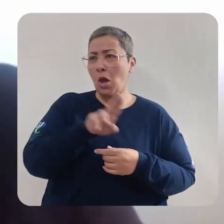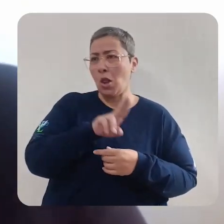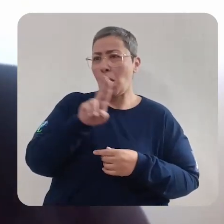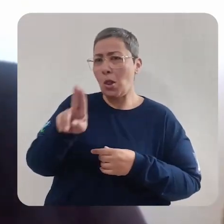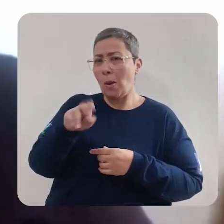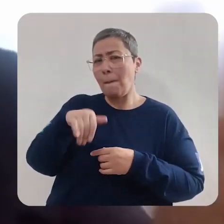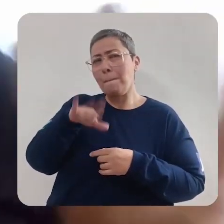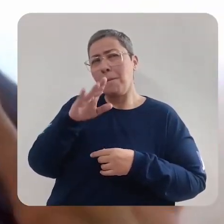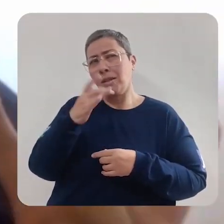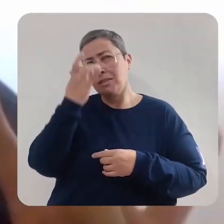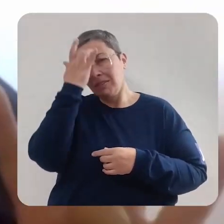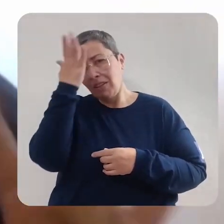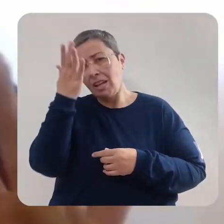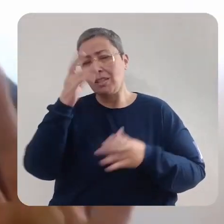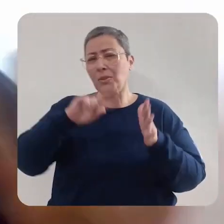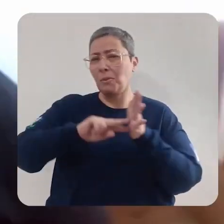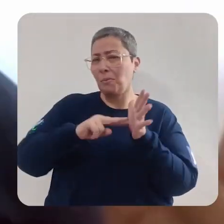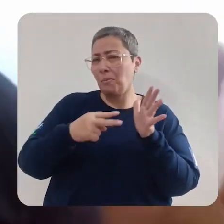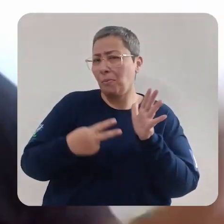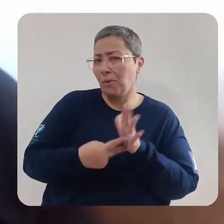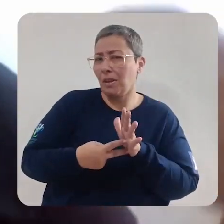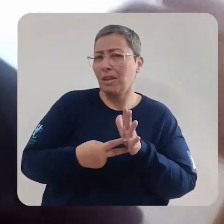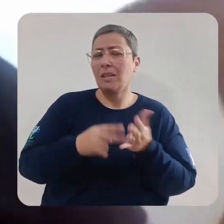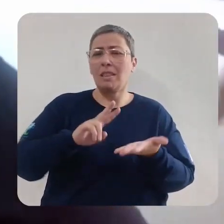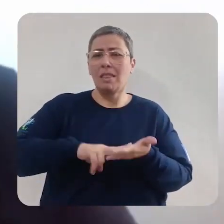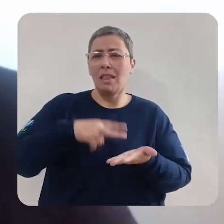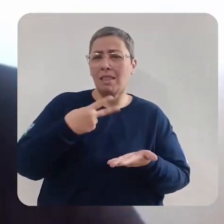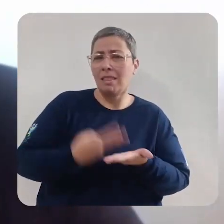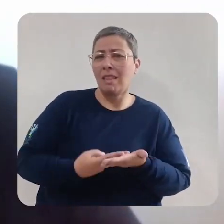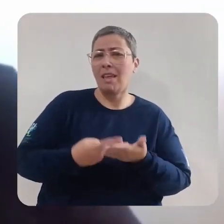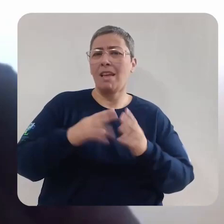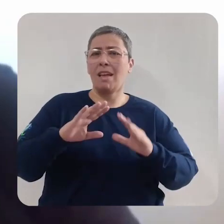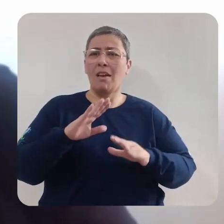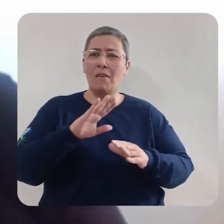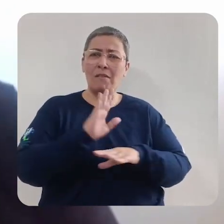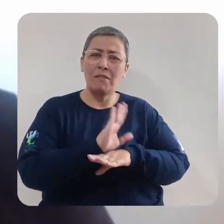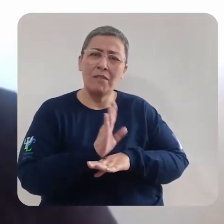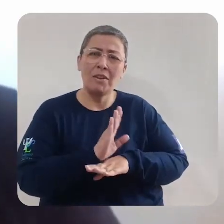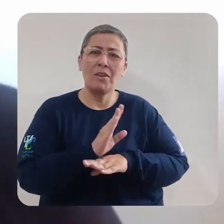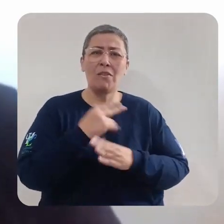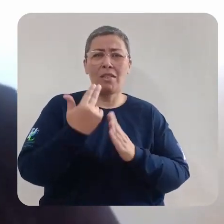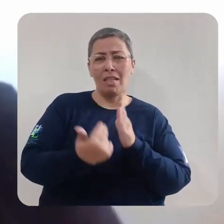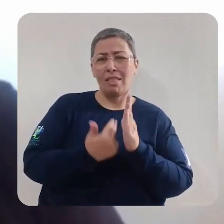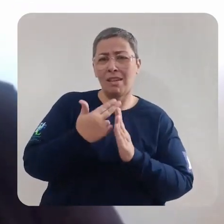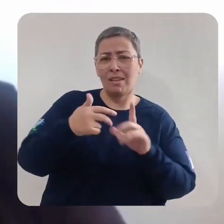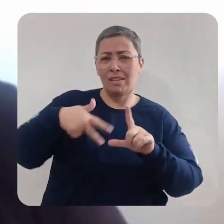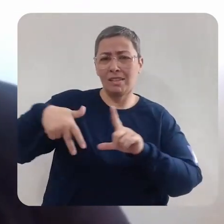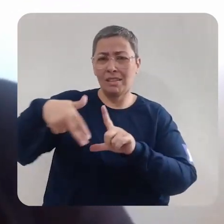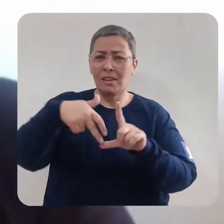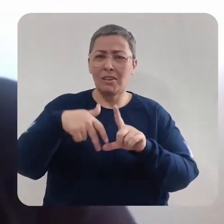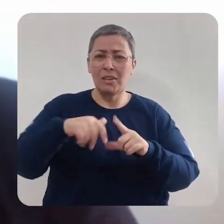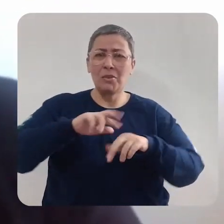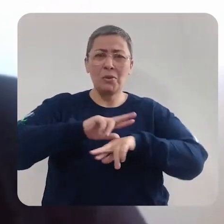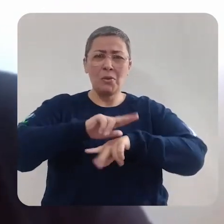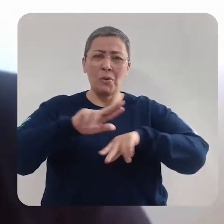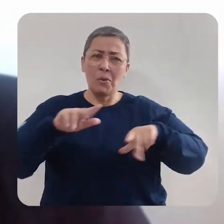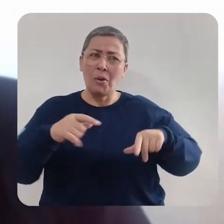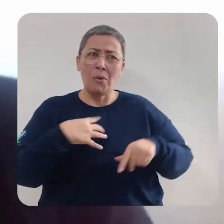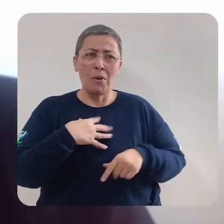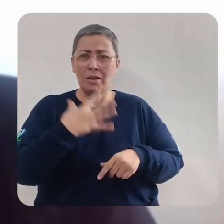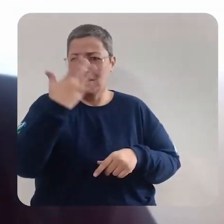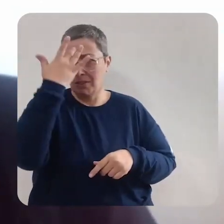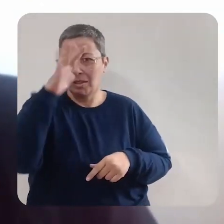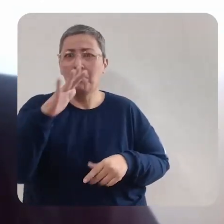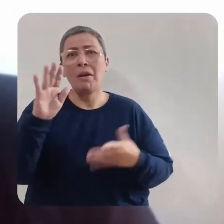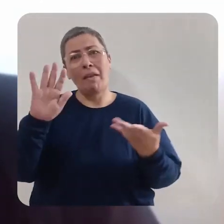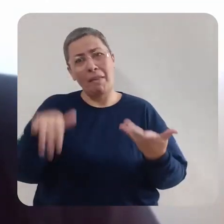que acharam mais fácil para traduzir justamente nos filmes e nos desenhos. Muita coisa que a gente